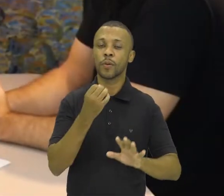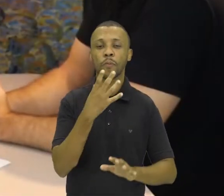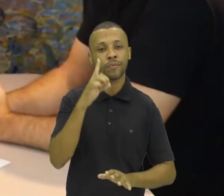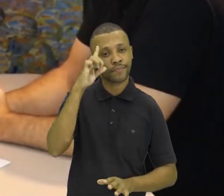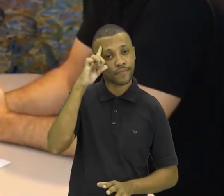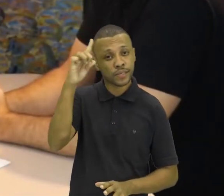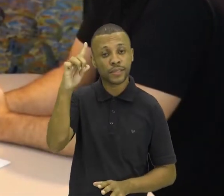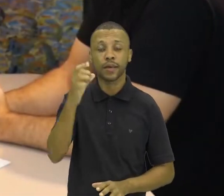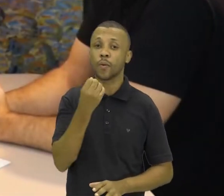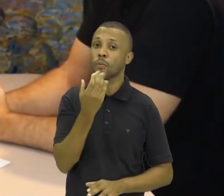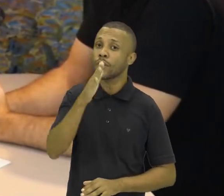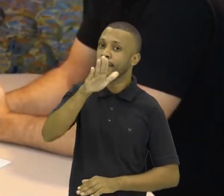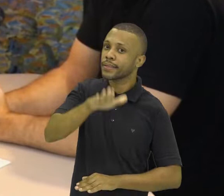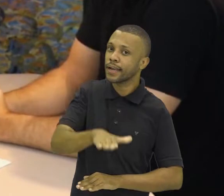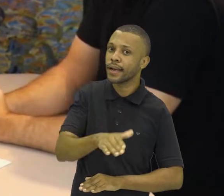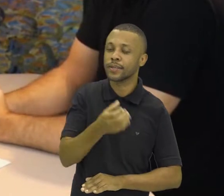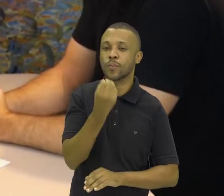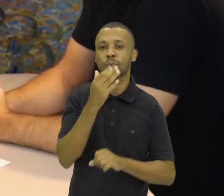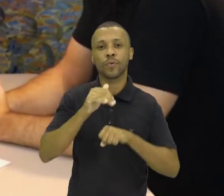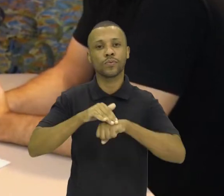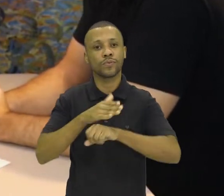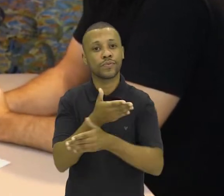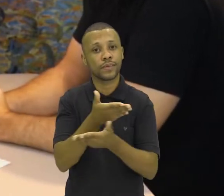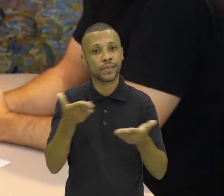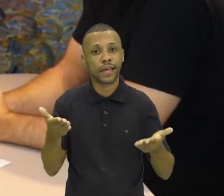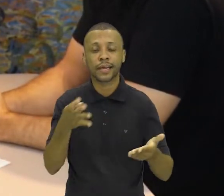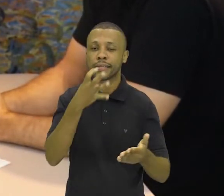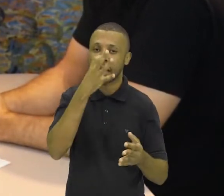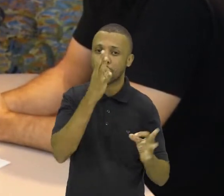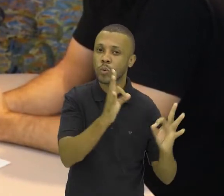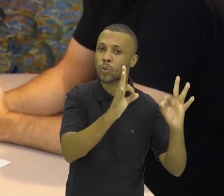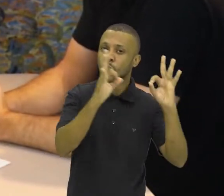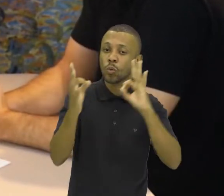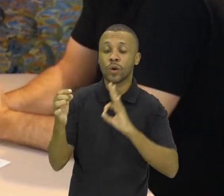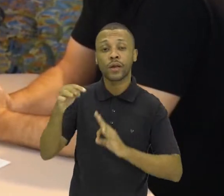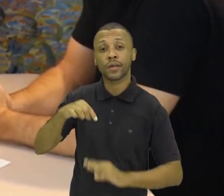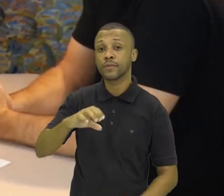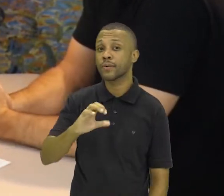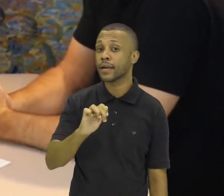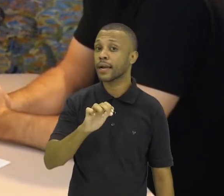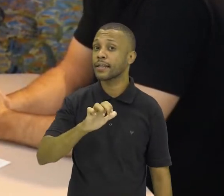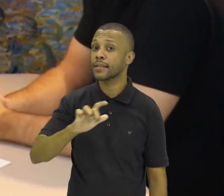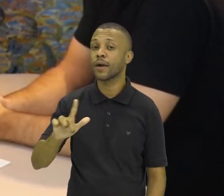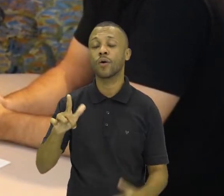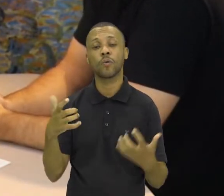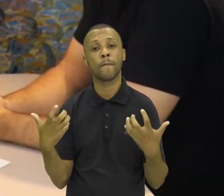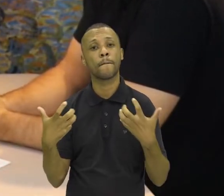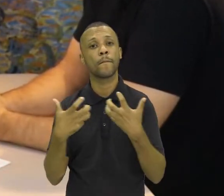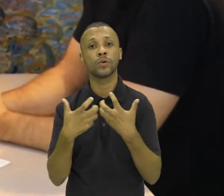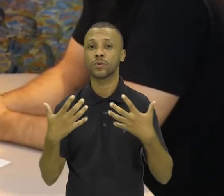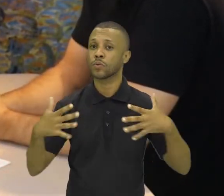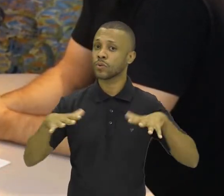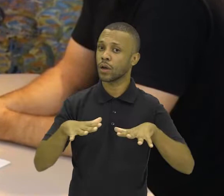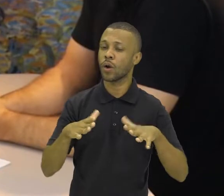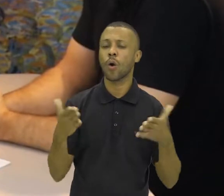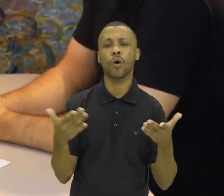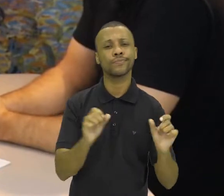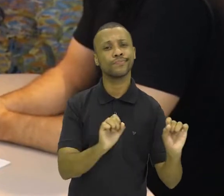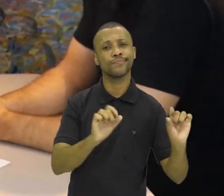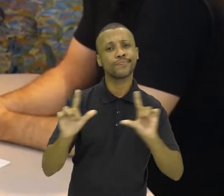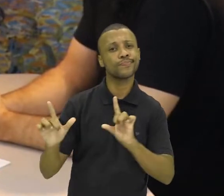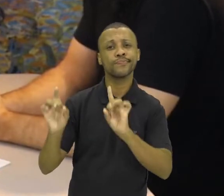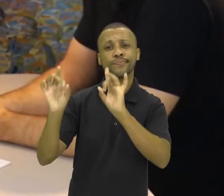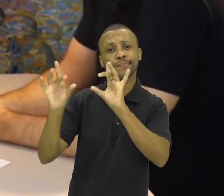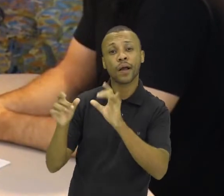Bom dia, boa tarde, boa noite a você que está agora aqui no canal Multi-Inclusão. Hoje um programa